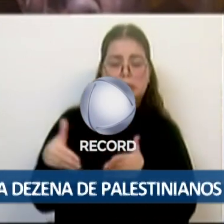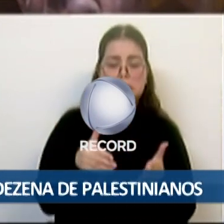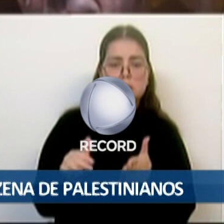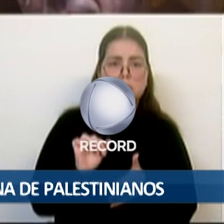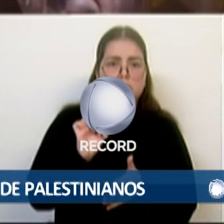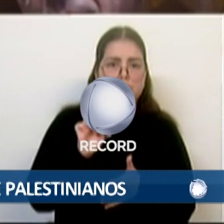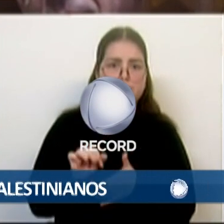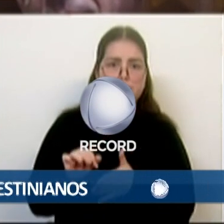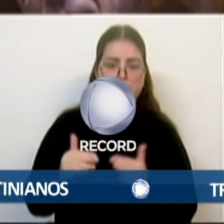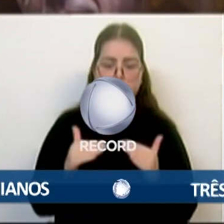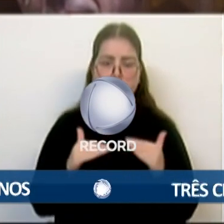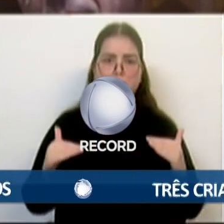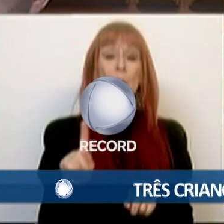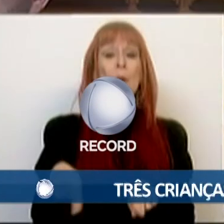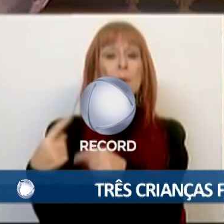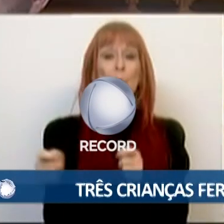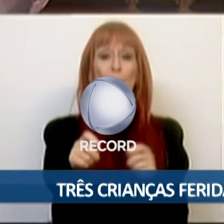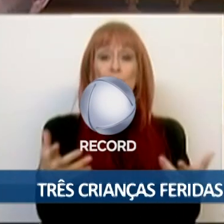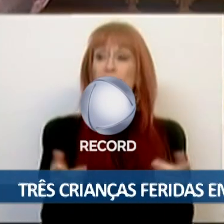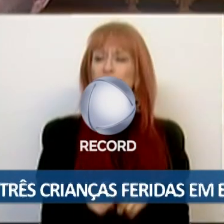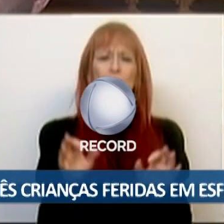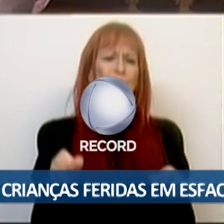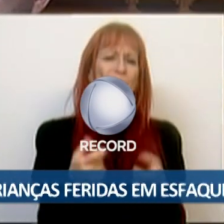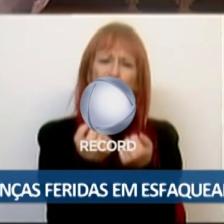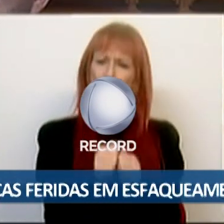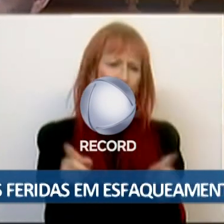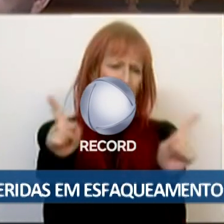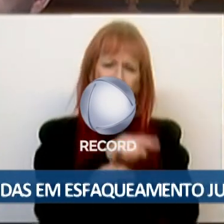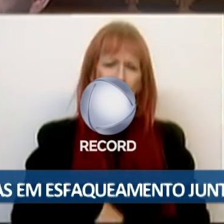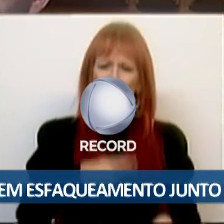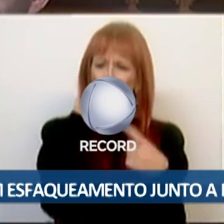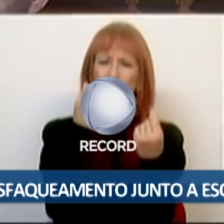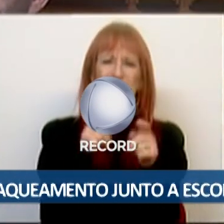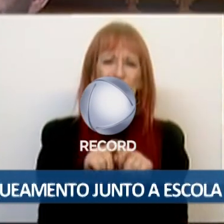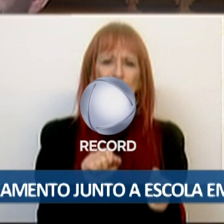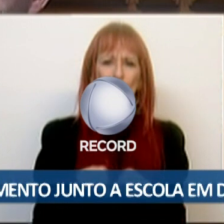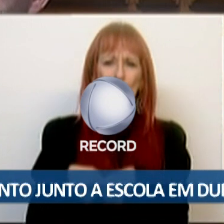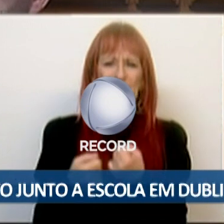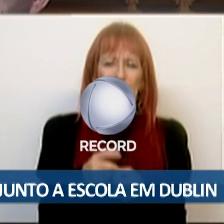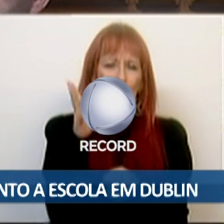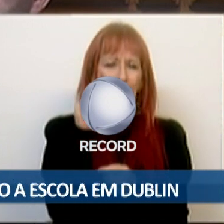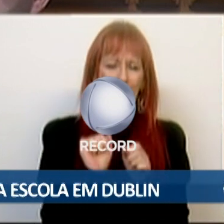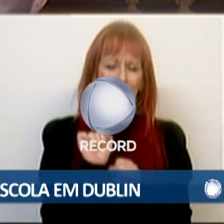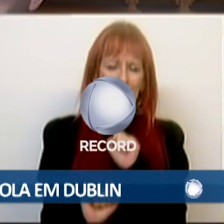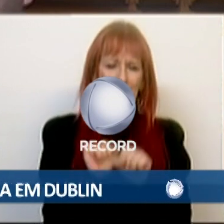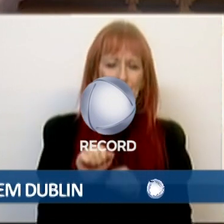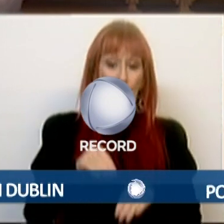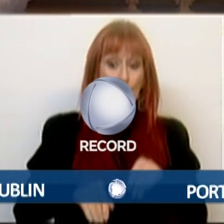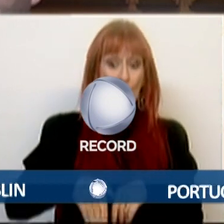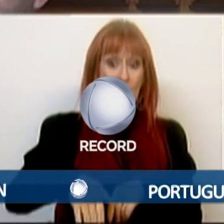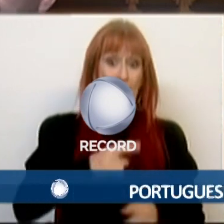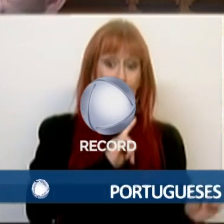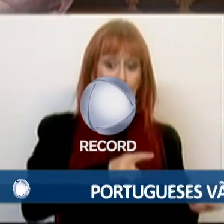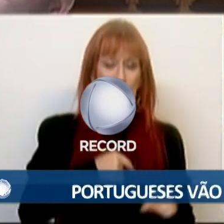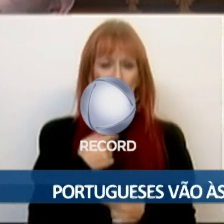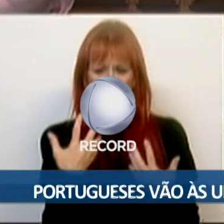mesmo tempo, empobrecer o país. Aqui não vale a pena esconder também uma espécie de tiro de partida para o aquecimento das eleições de março e, se